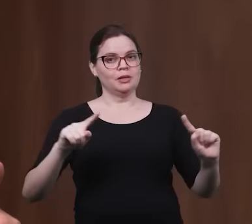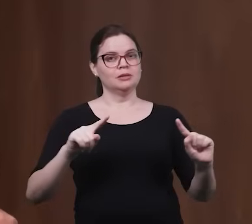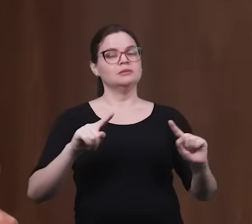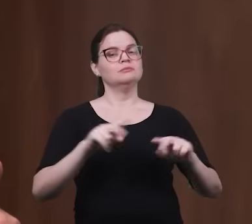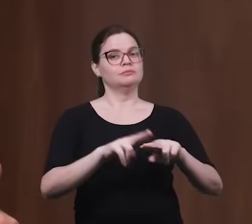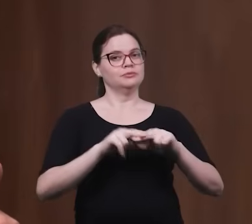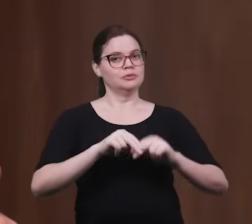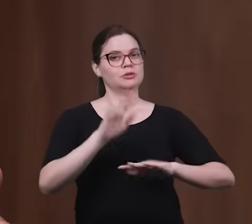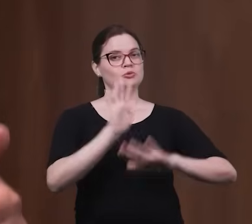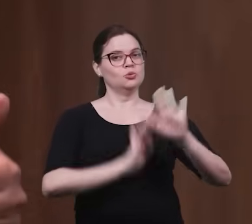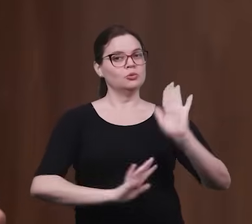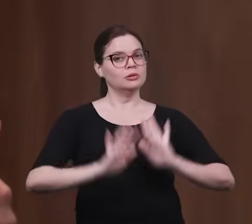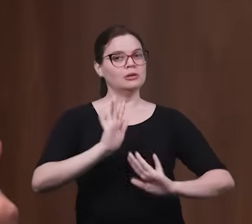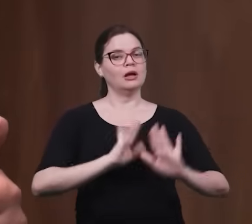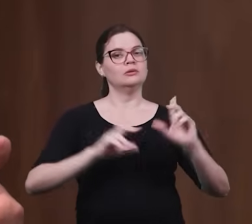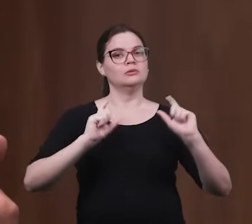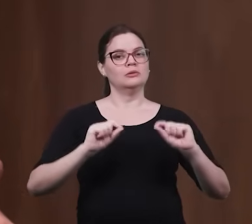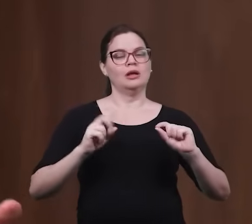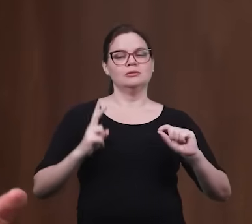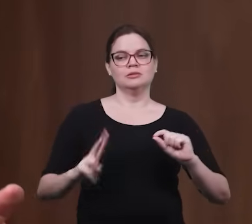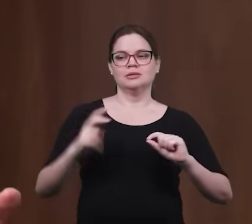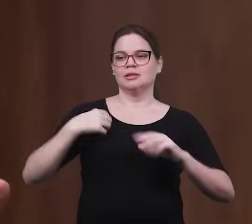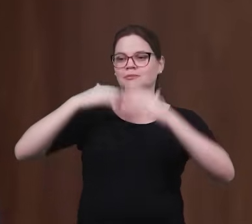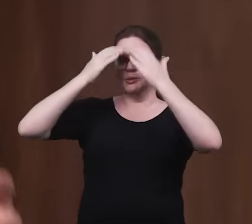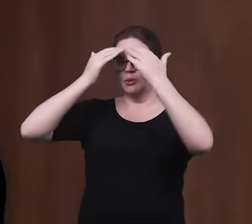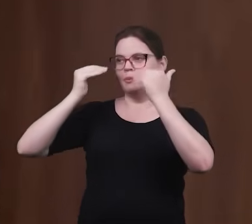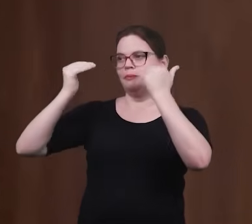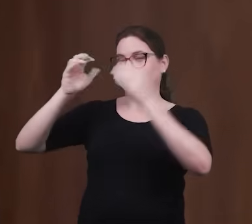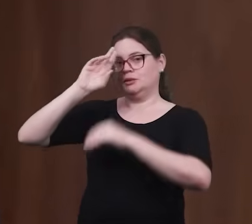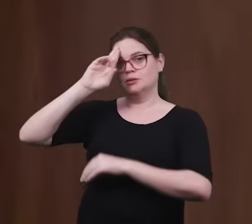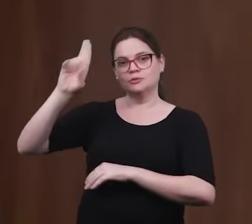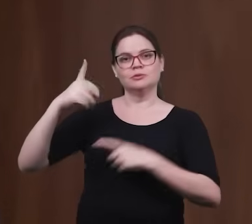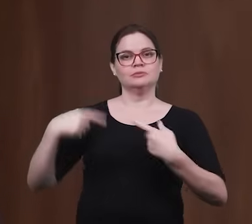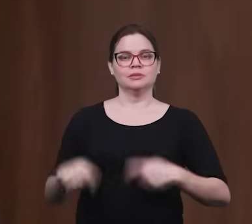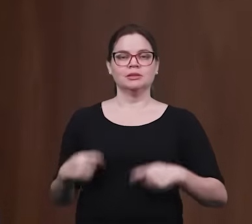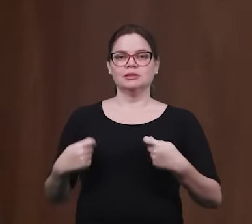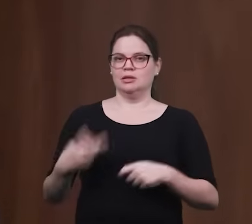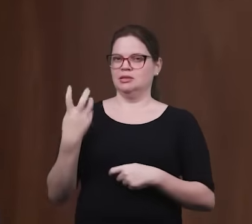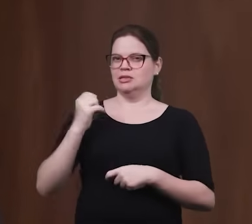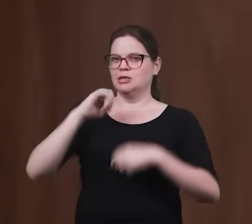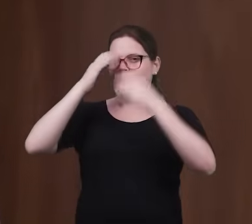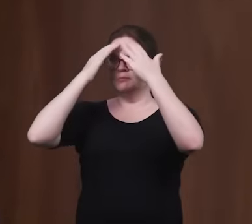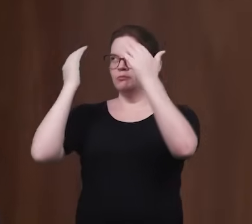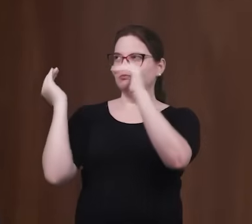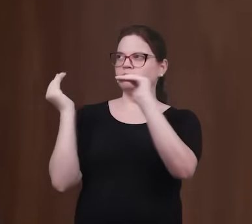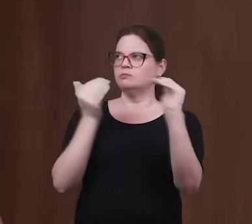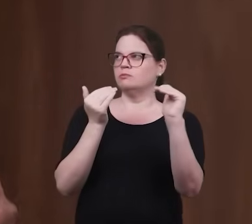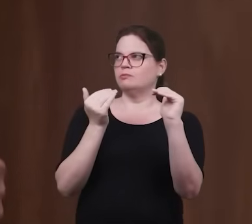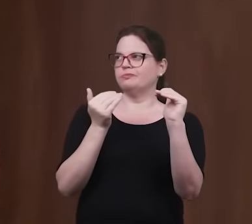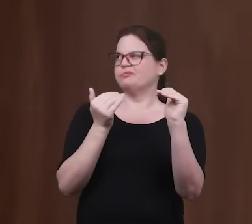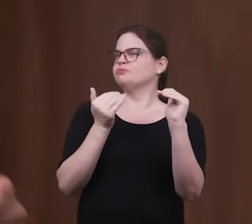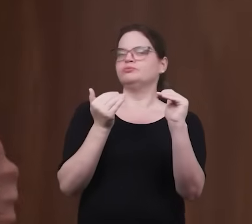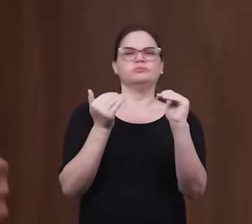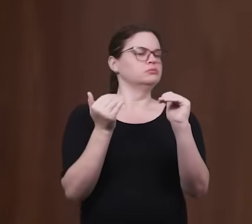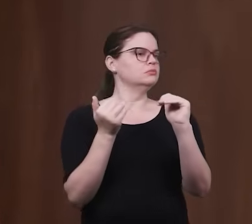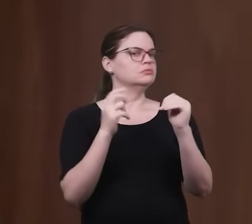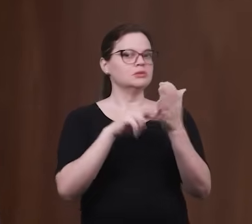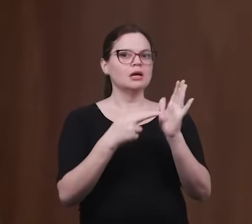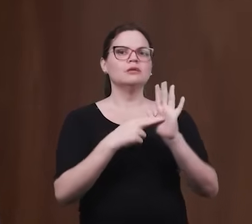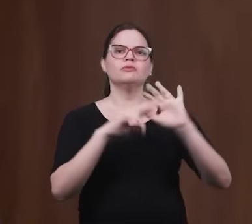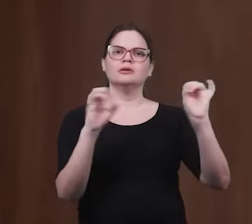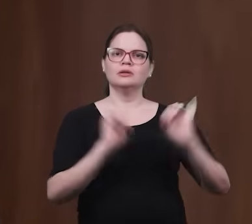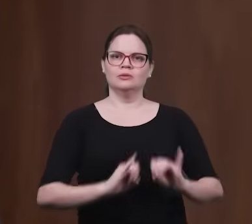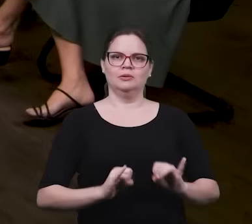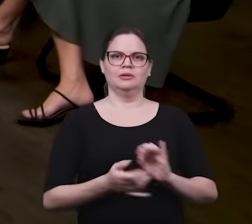temos que ter em obedecer à voz do Senhor. Deixar de obedecer à voz do Senhor é, sim, um ato de